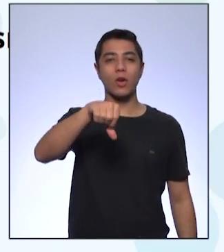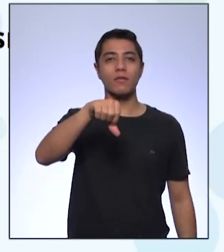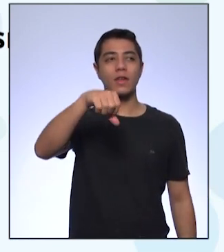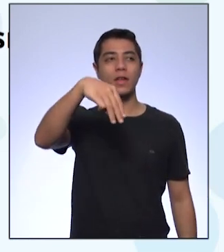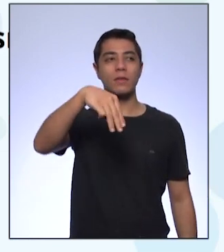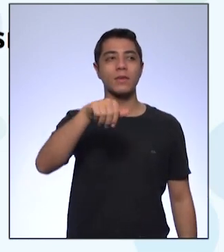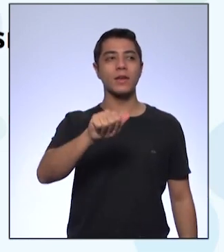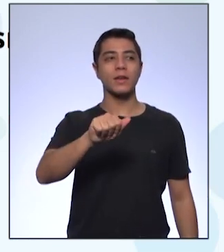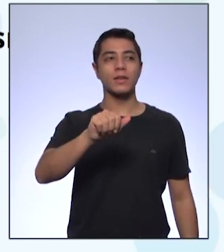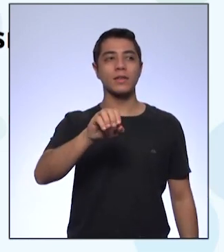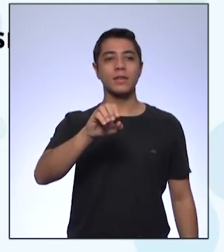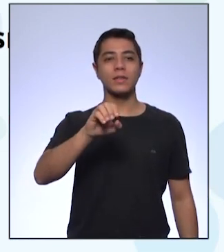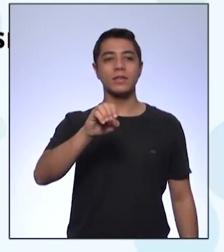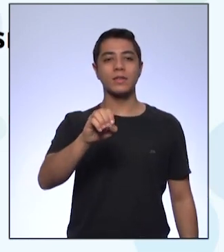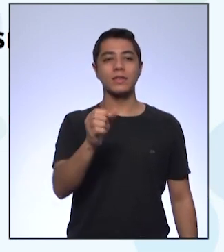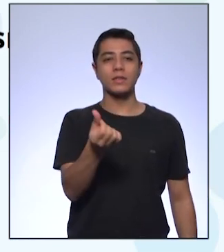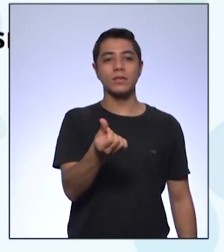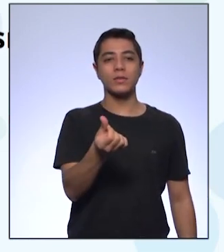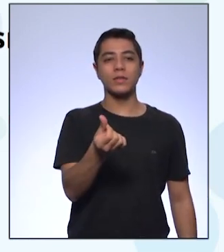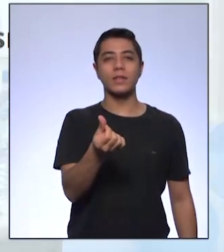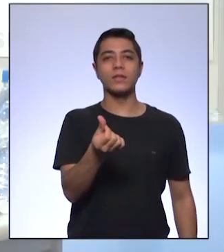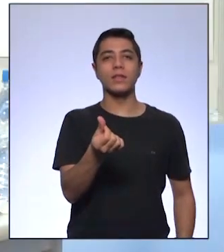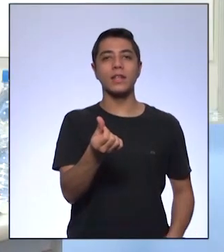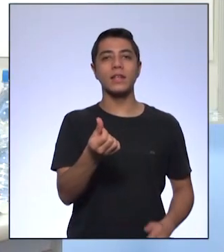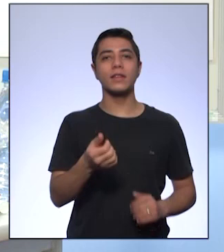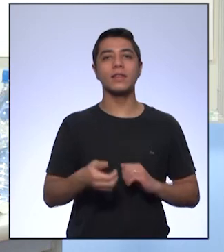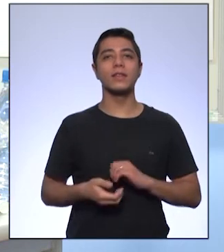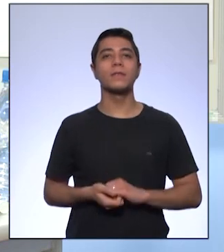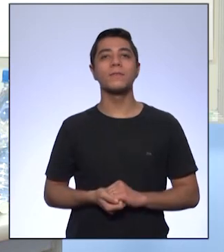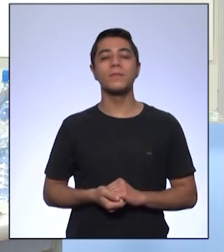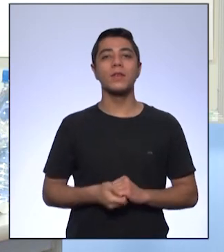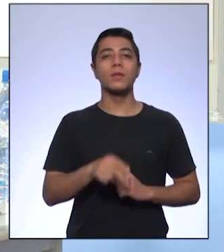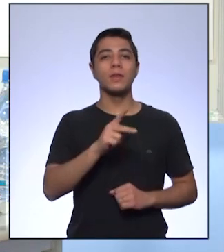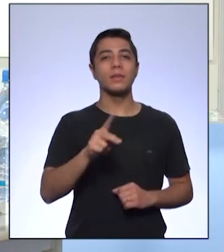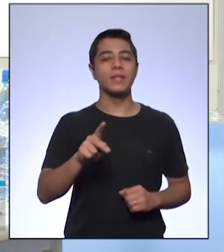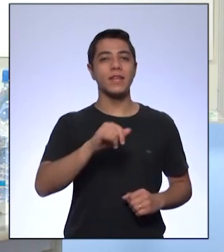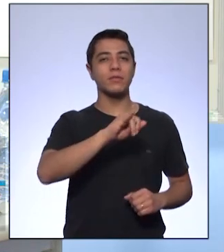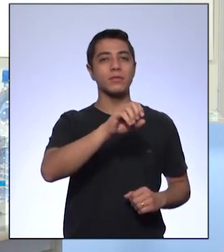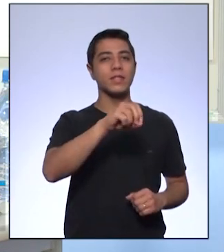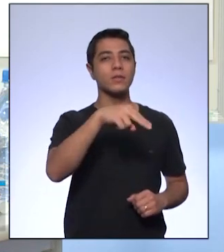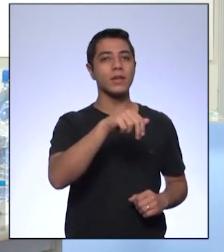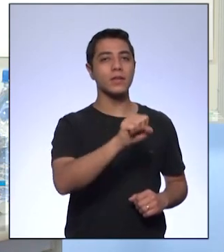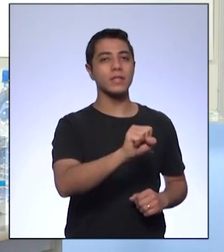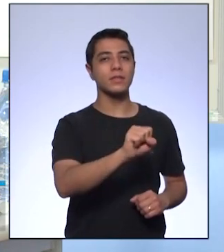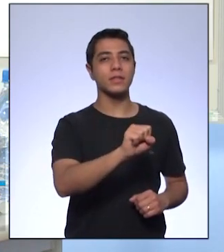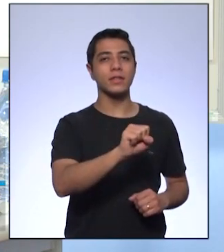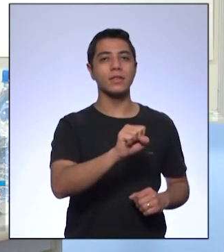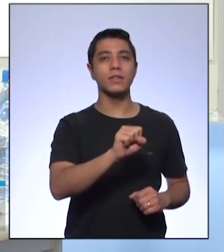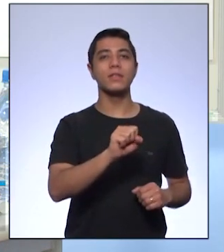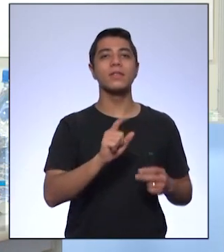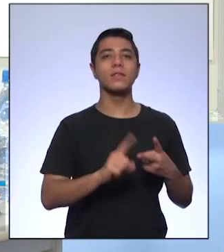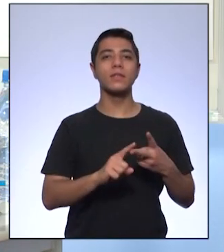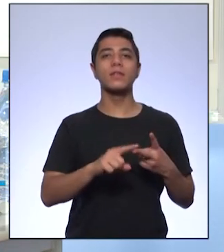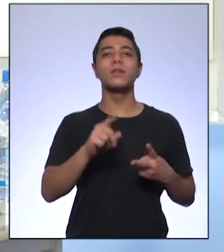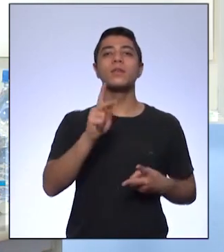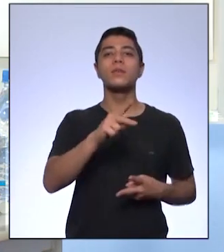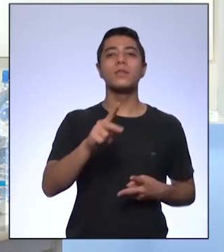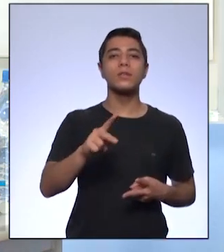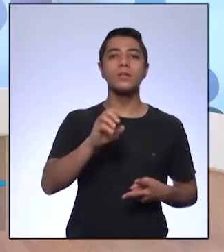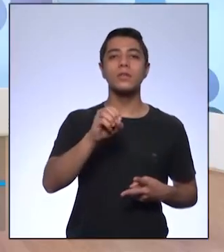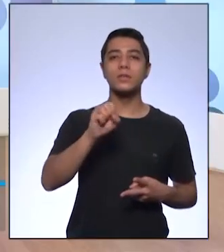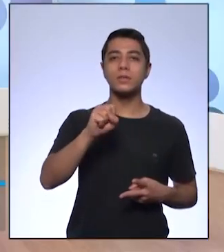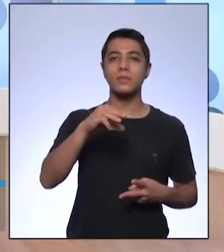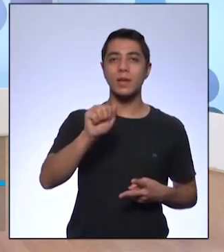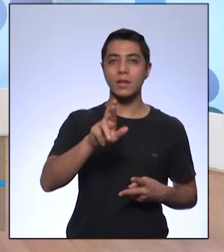EF09MA06, 9º ano, parte 1. O professor Jonas e o professor Osmar iremos conduzir essa aula. Jonas,